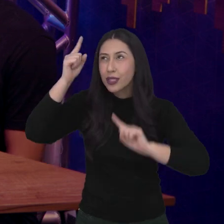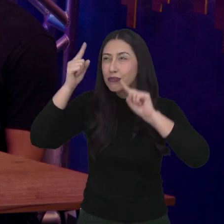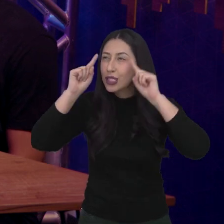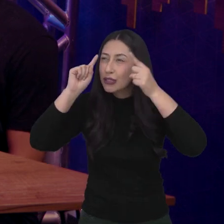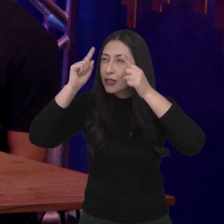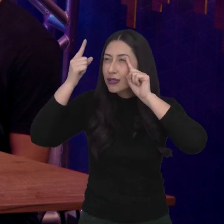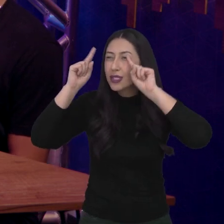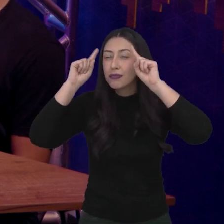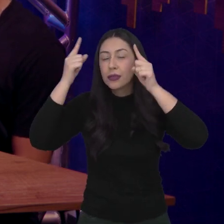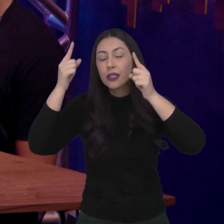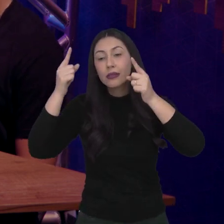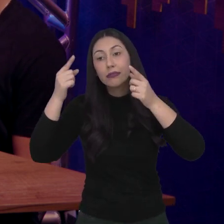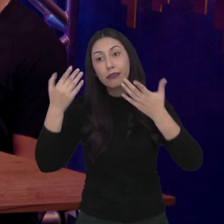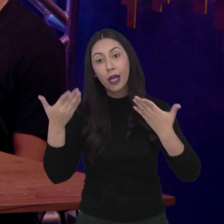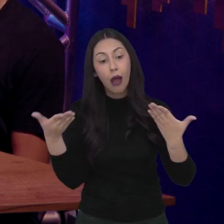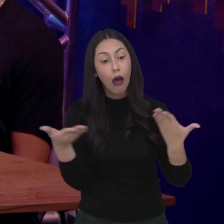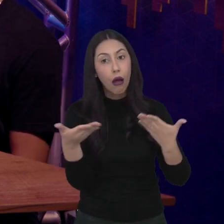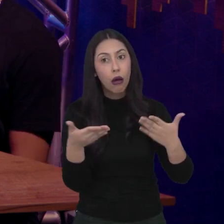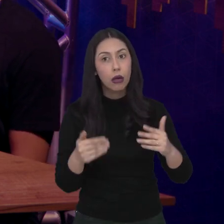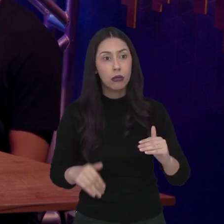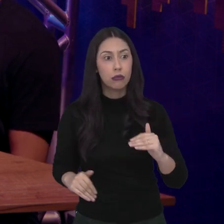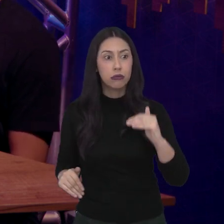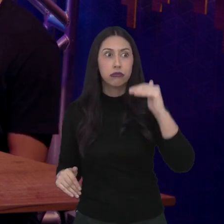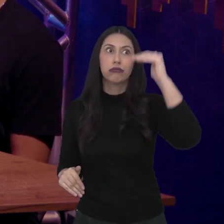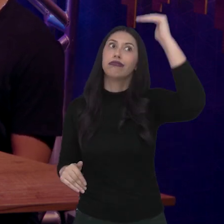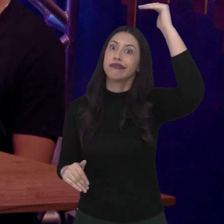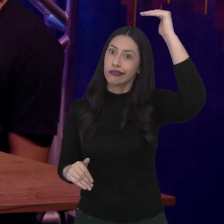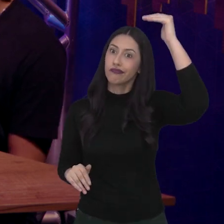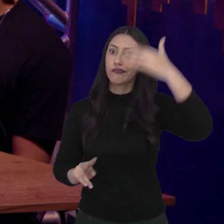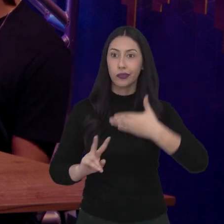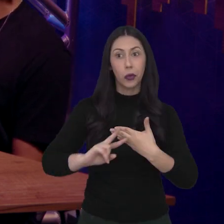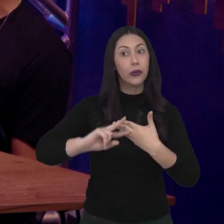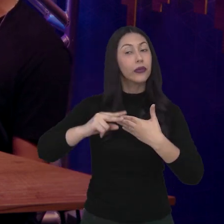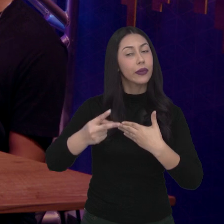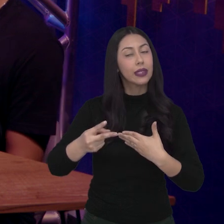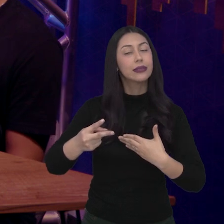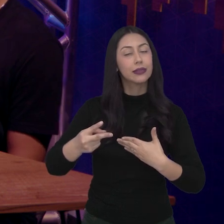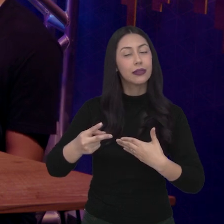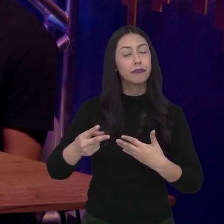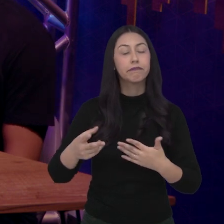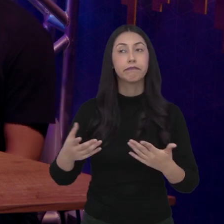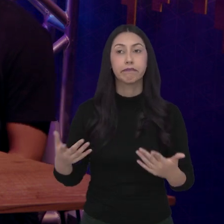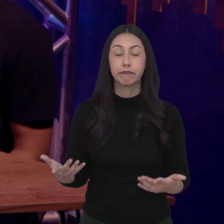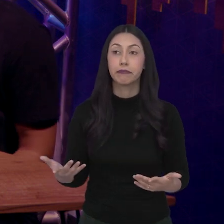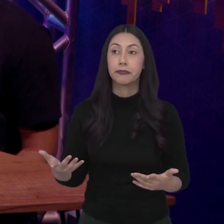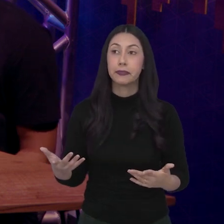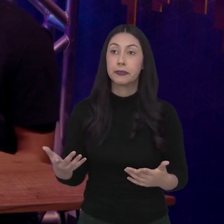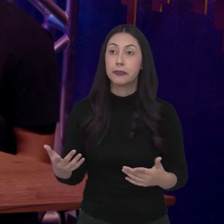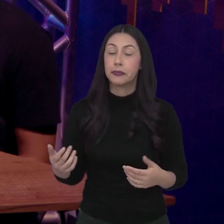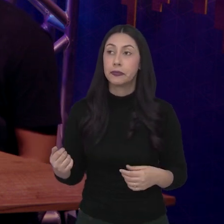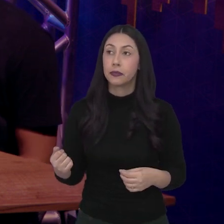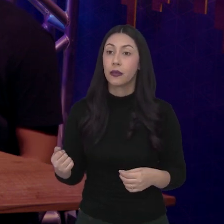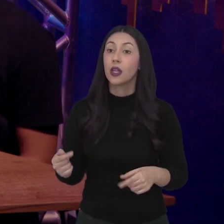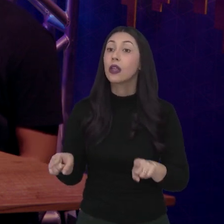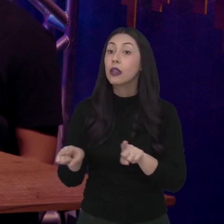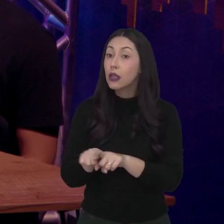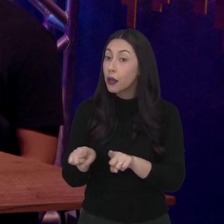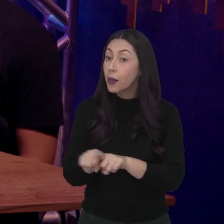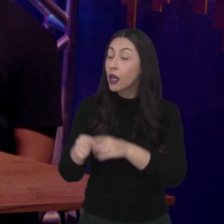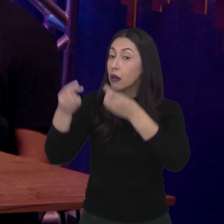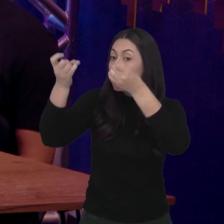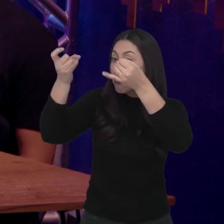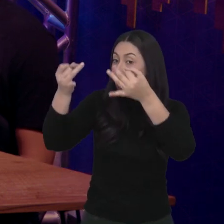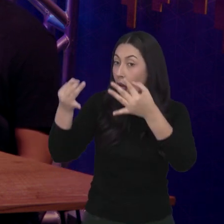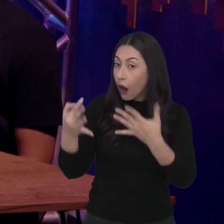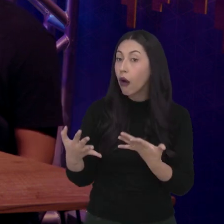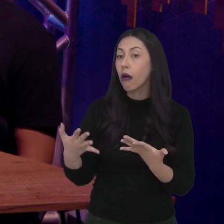imaginação na adolescência, e isso impacta totalmente na vida adulta, né? A gente